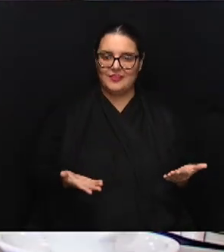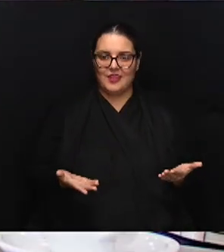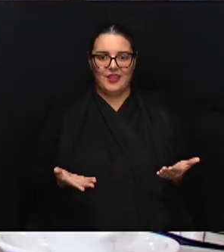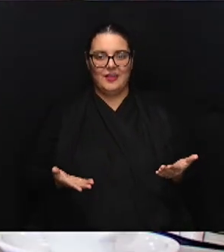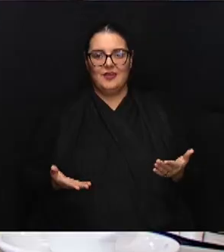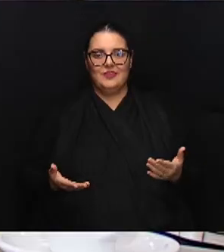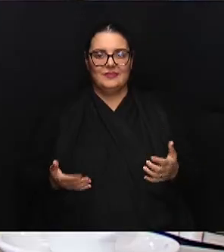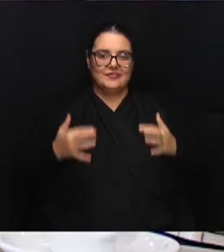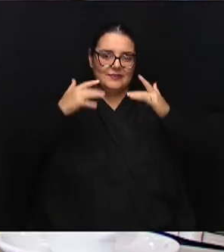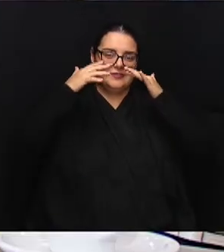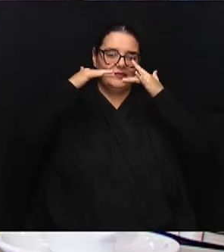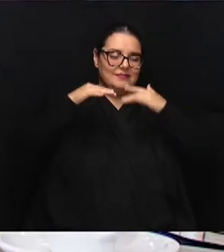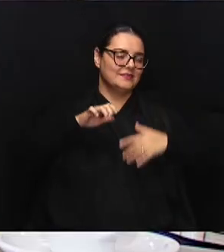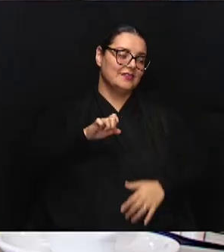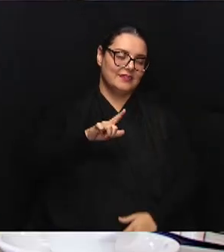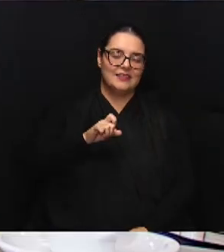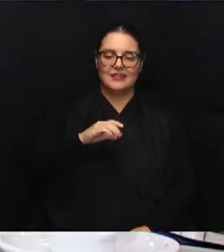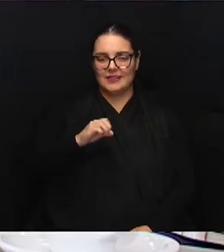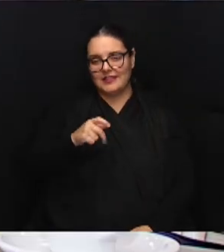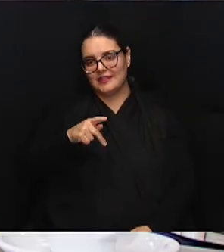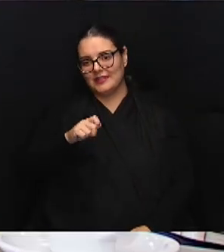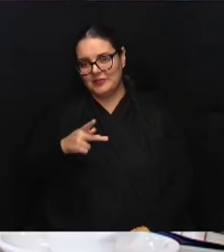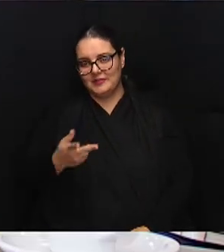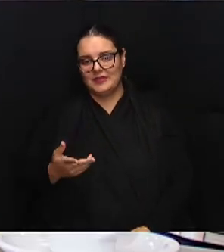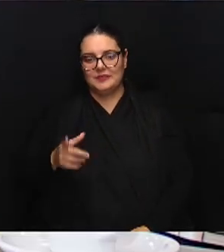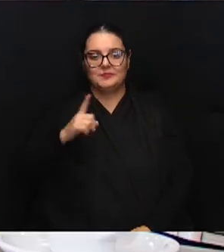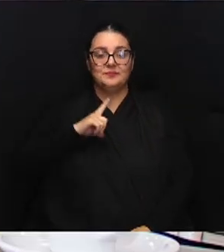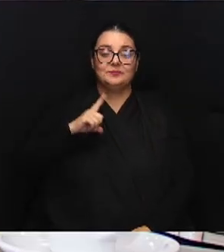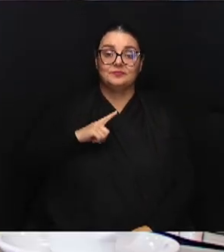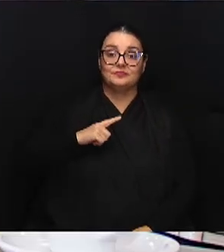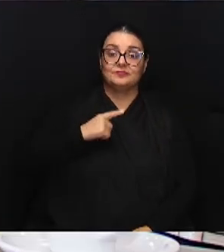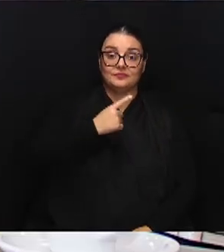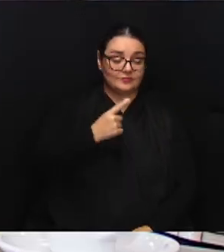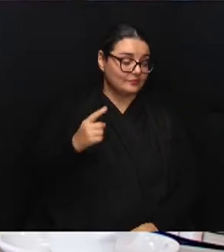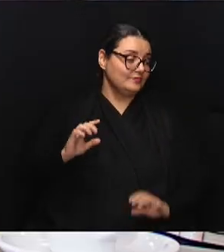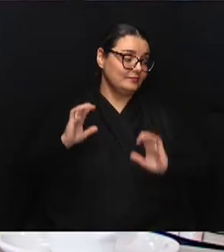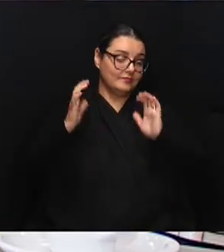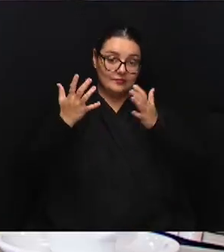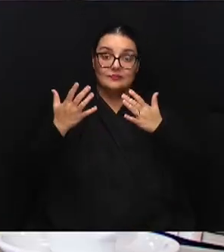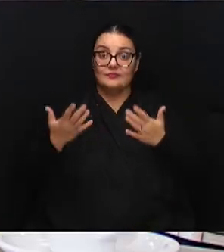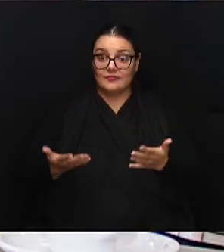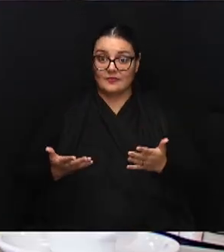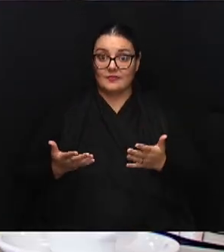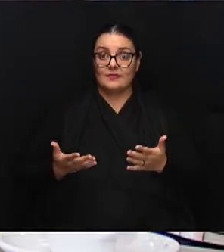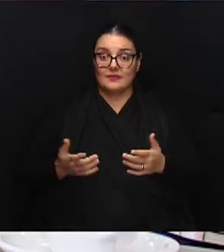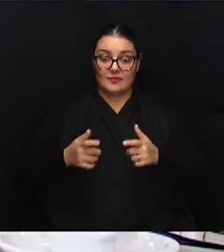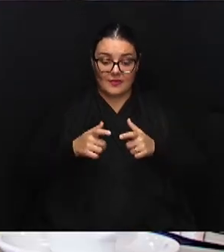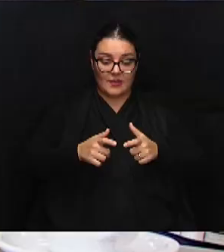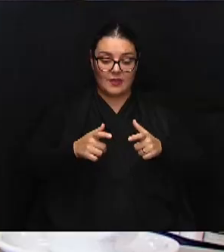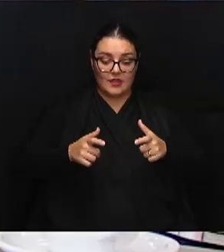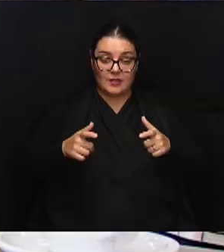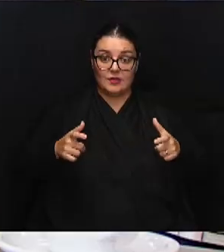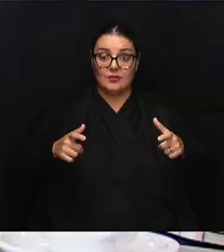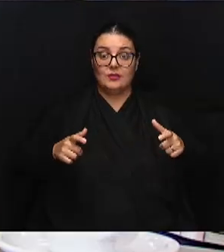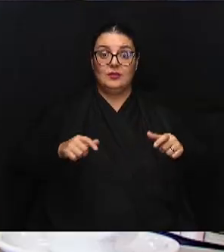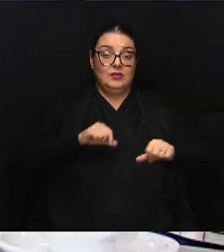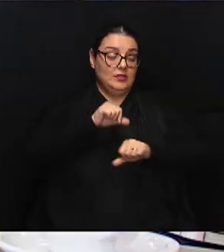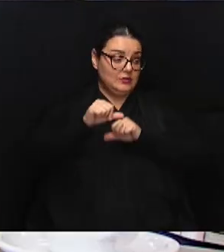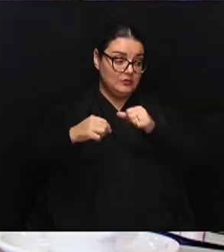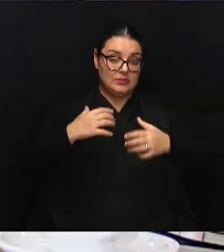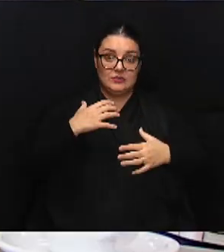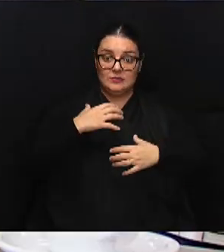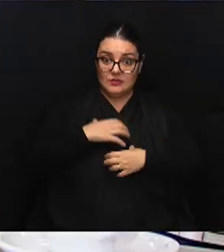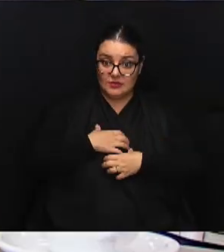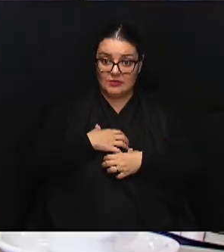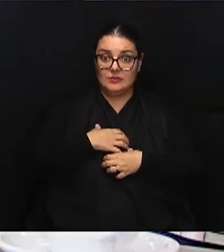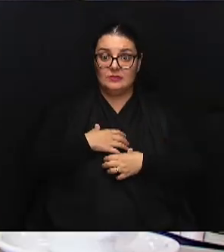aqui da Elecamp, e tem sido a cada evento, assim, ele crescido, nós mudamos o formato para dar